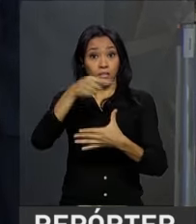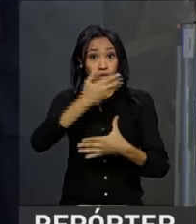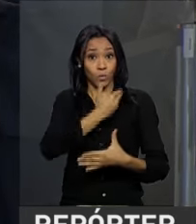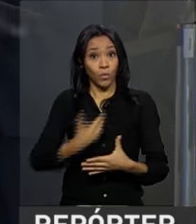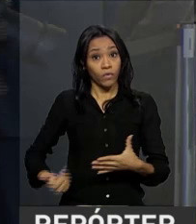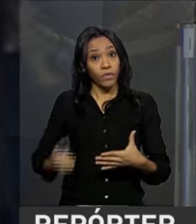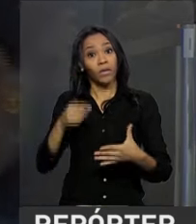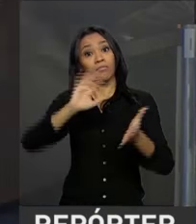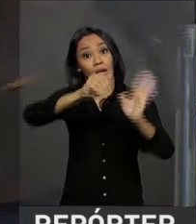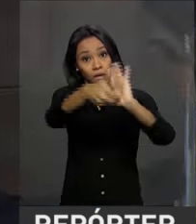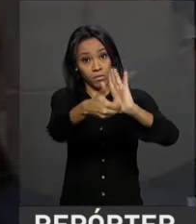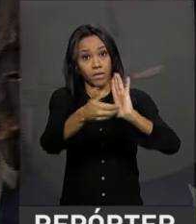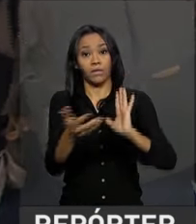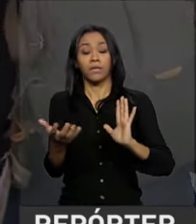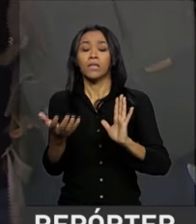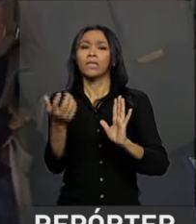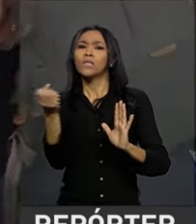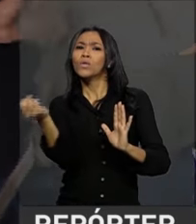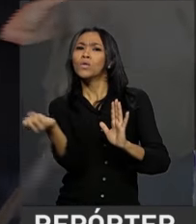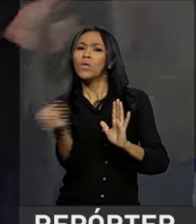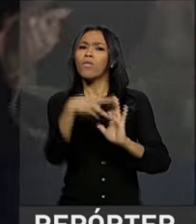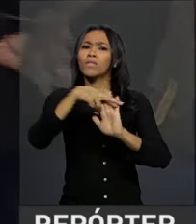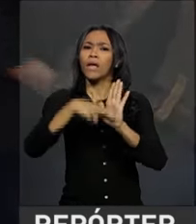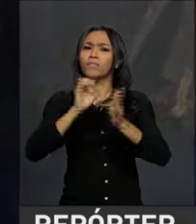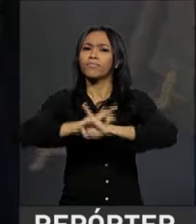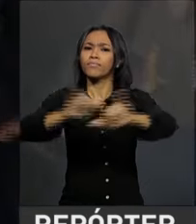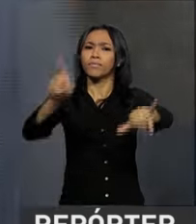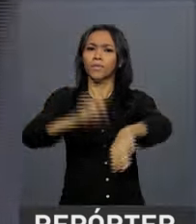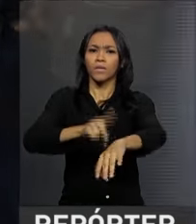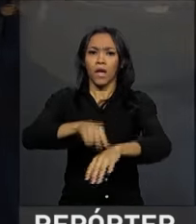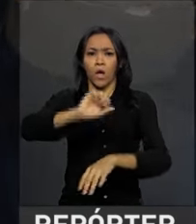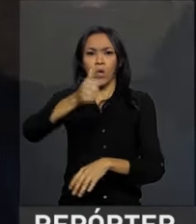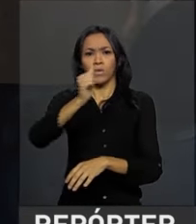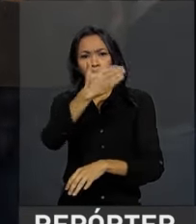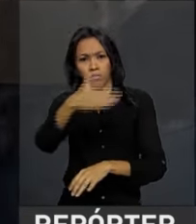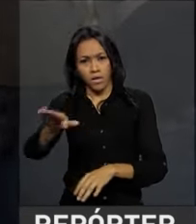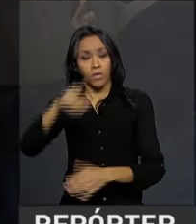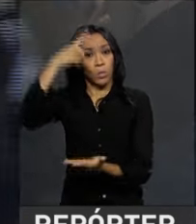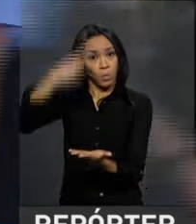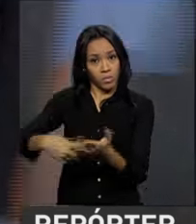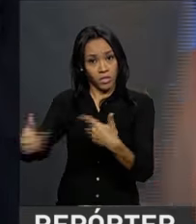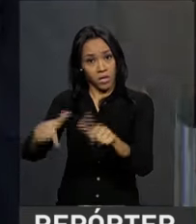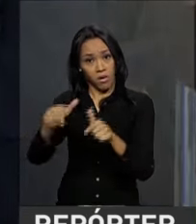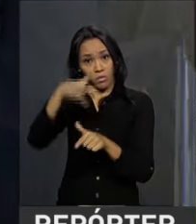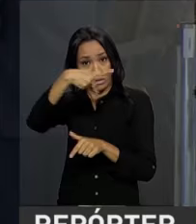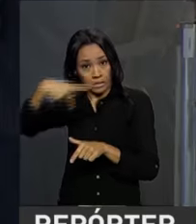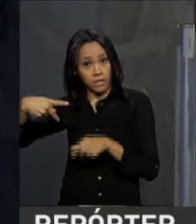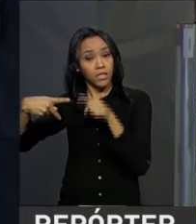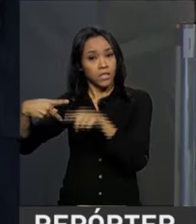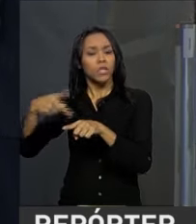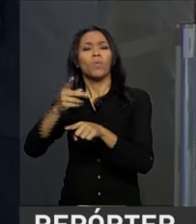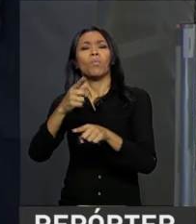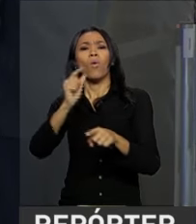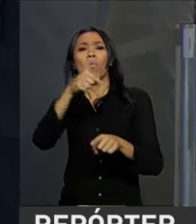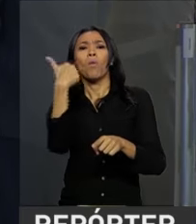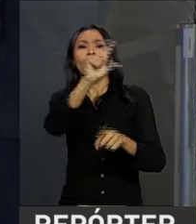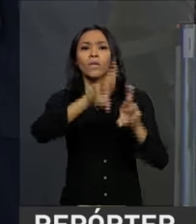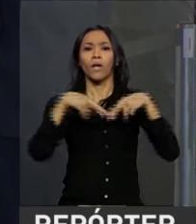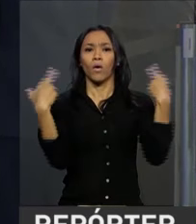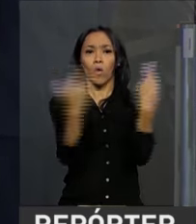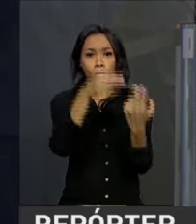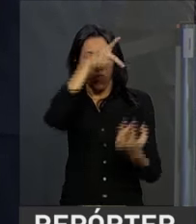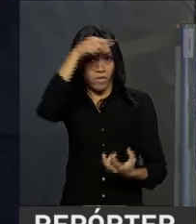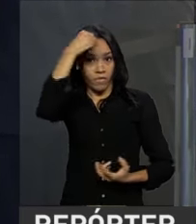Deputados. Após o anúncio dessas novas medidas, às 11h30, está prevista na agenda dele uma reunião com o prefeito da cidade do Rio de